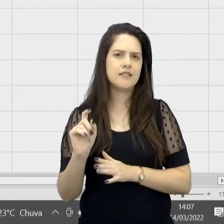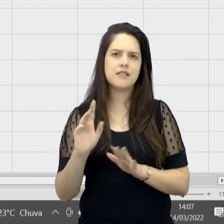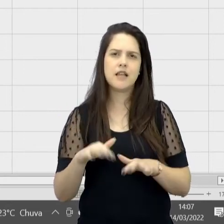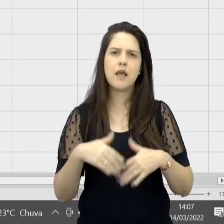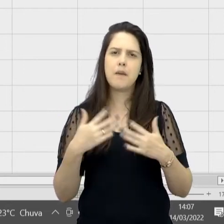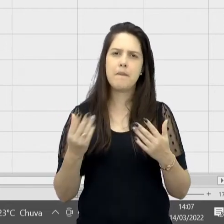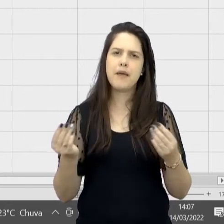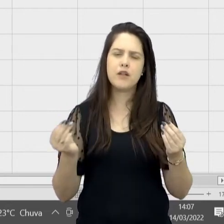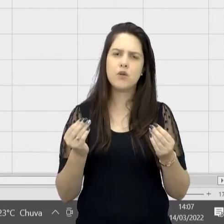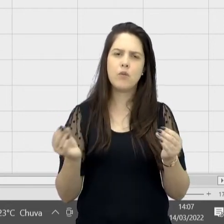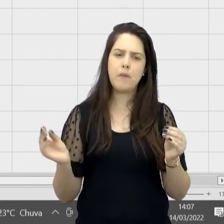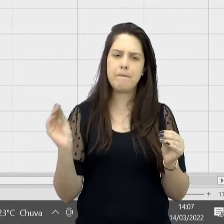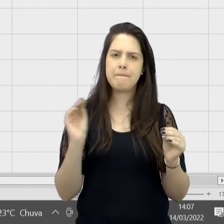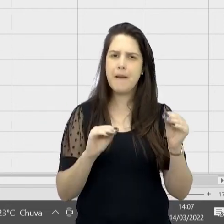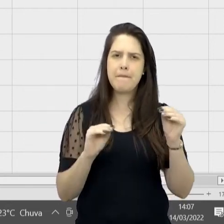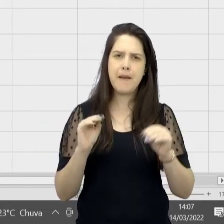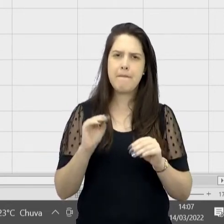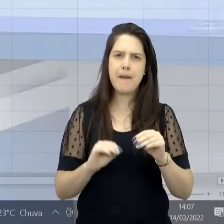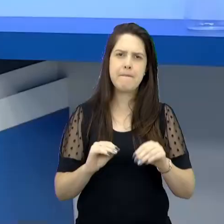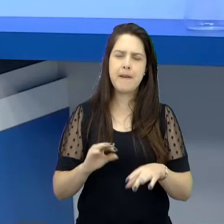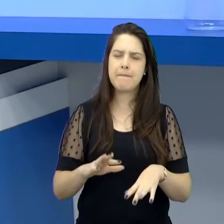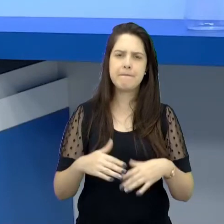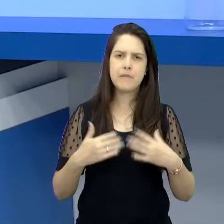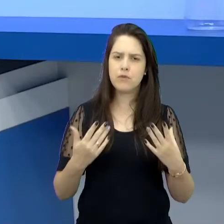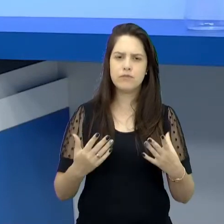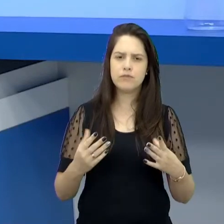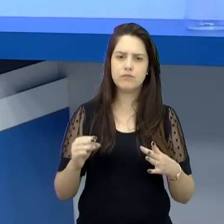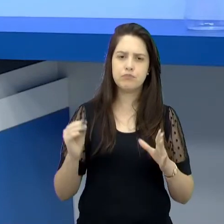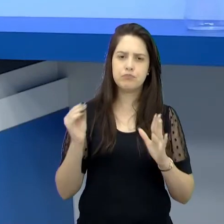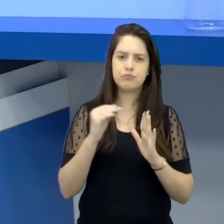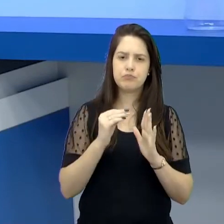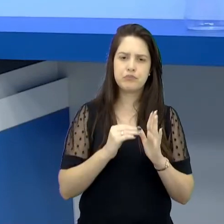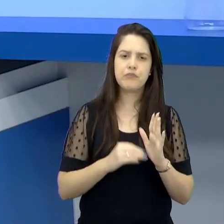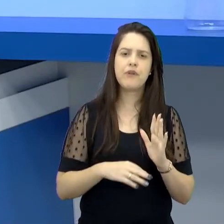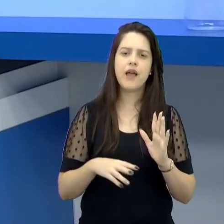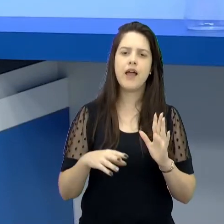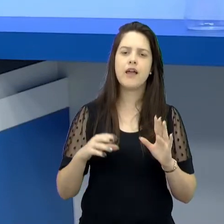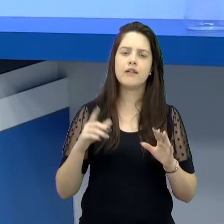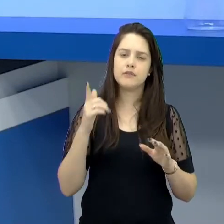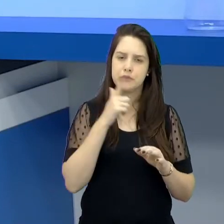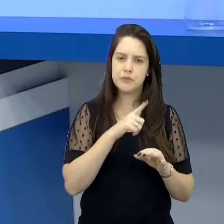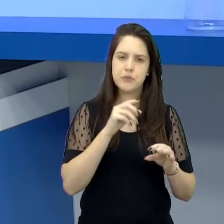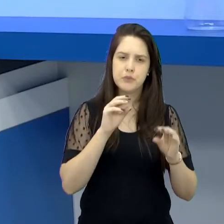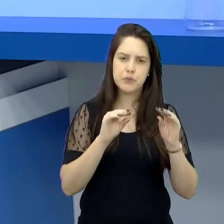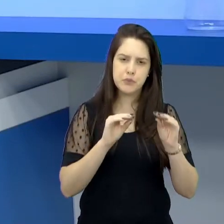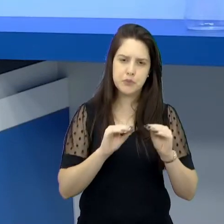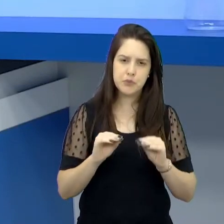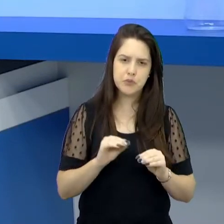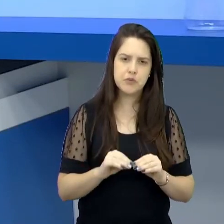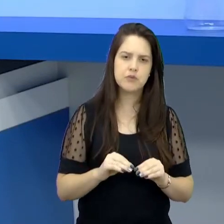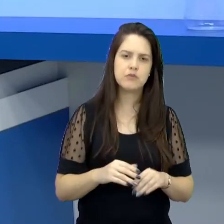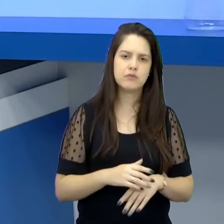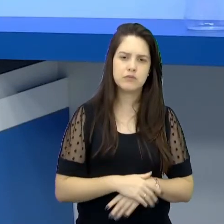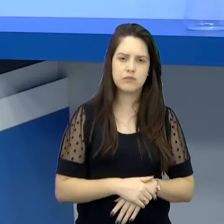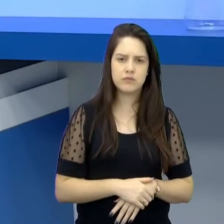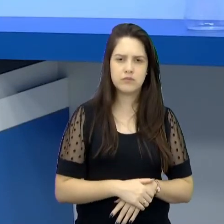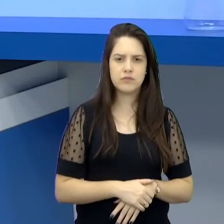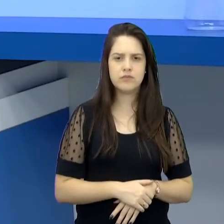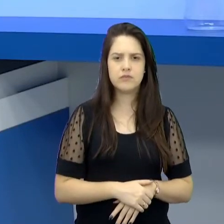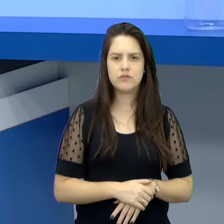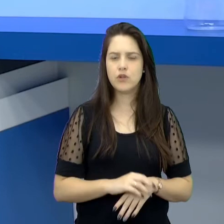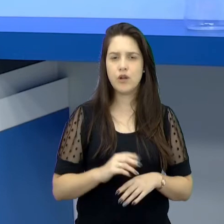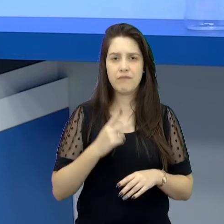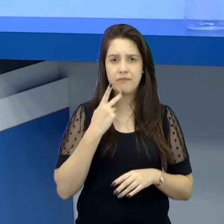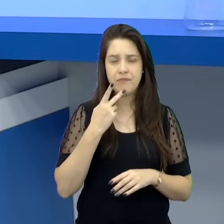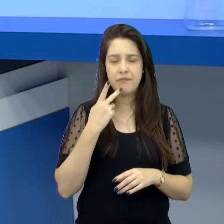as outras linhas... Óbvio que ele vai adicionando e vai somando também, ele vai adicionando no meu valor